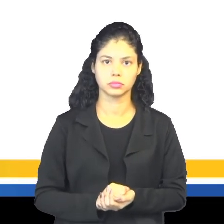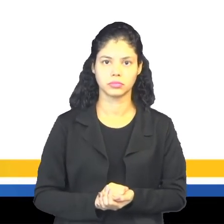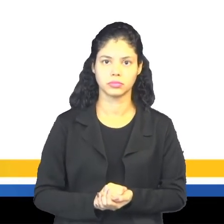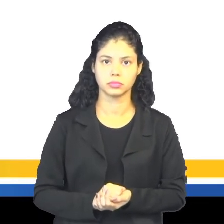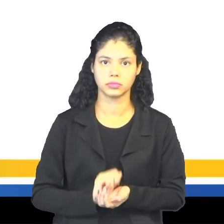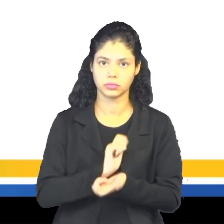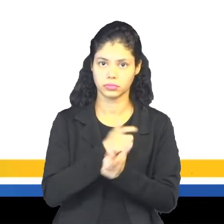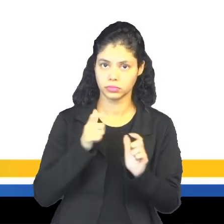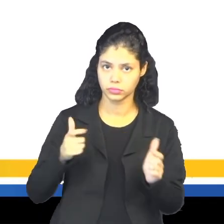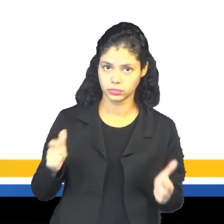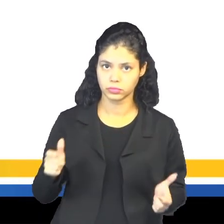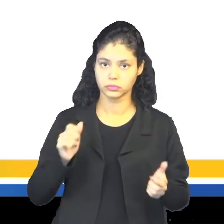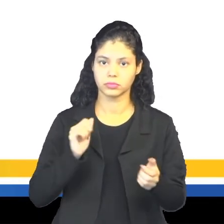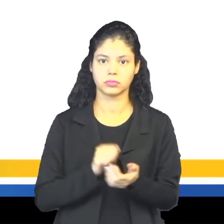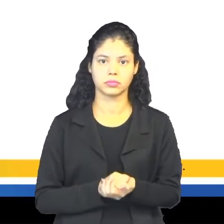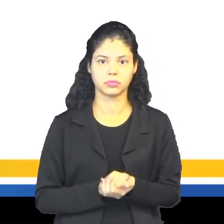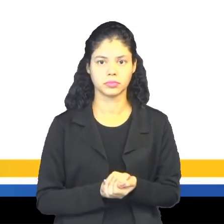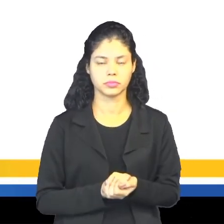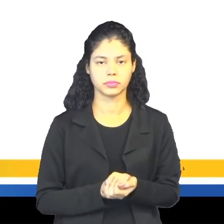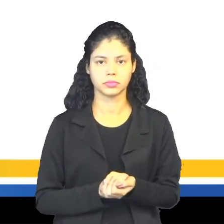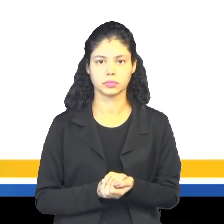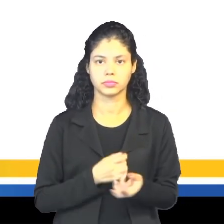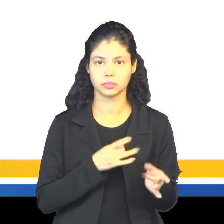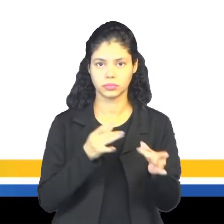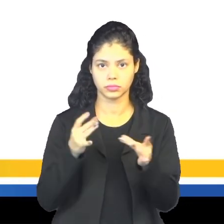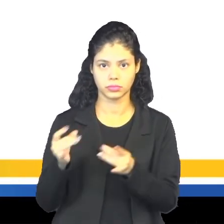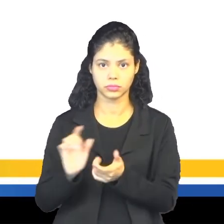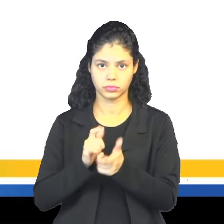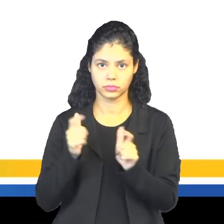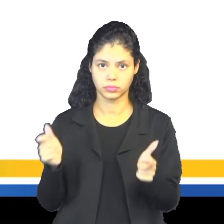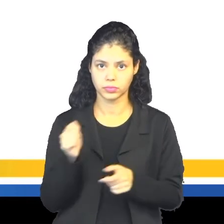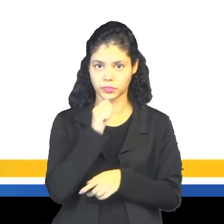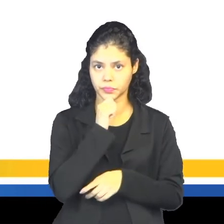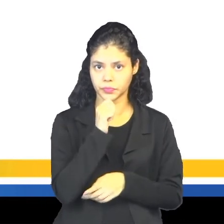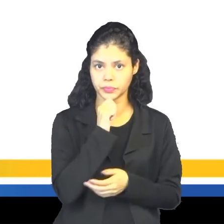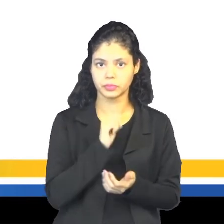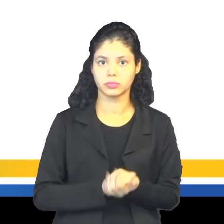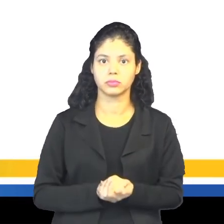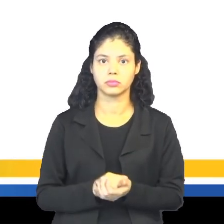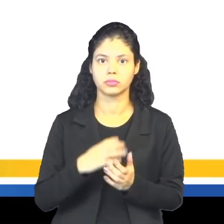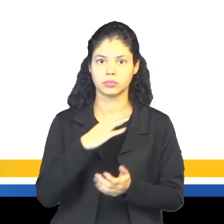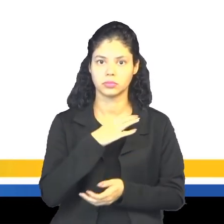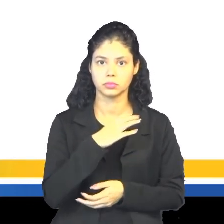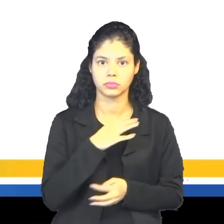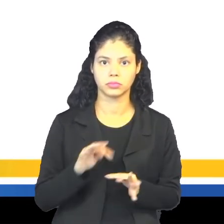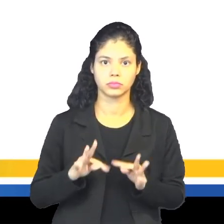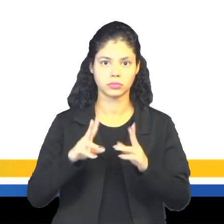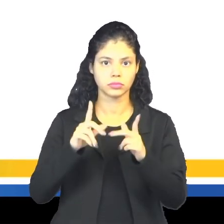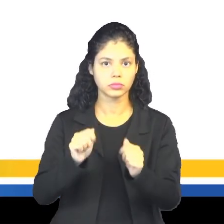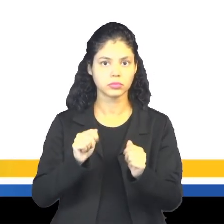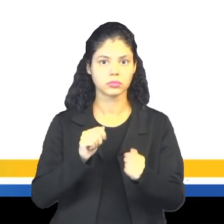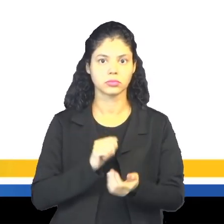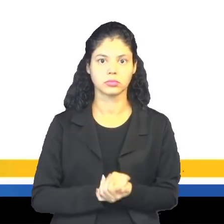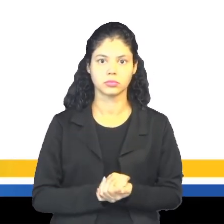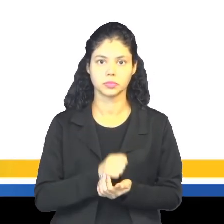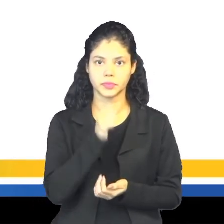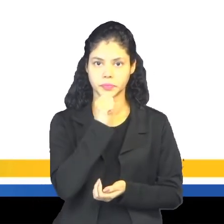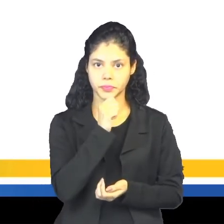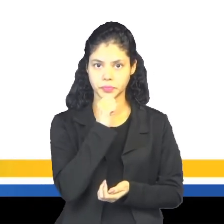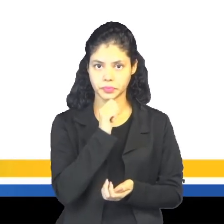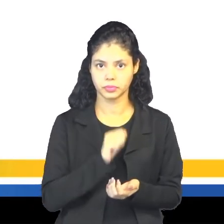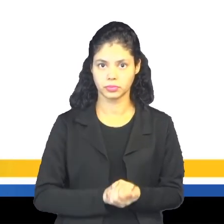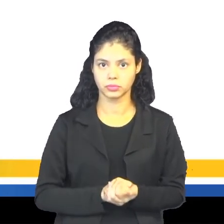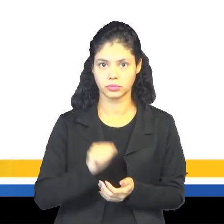Essa crescente, né, o comércio que cresce, né, o crescimento das cidades, tudo isso, né, contribui para a formação do